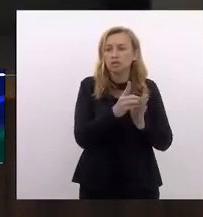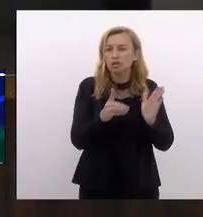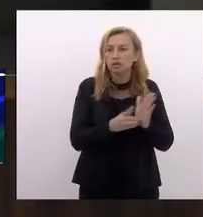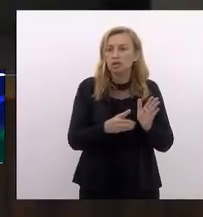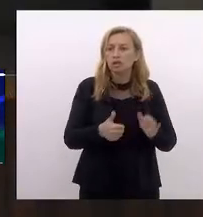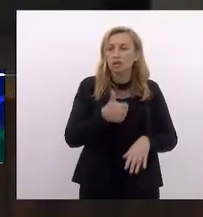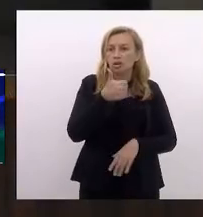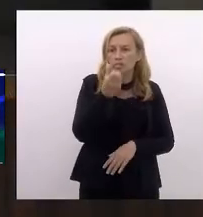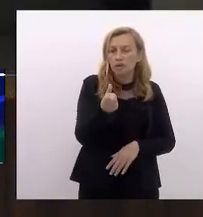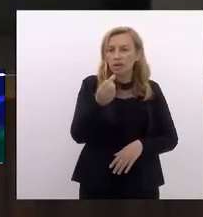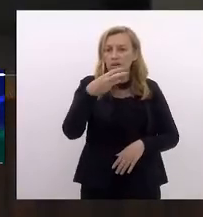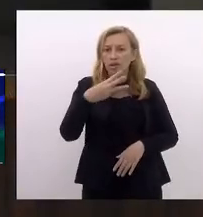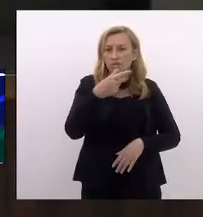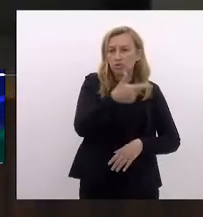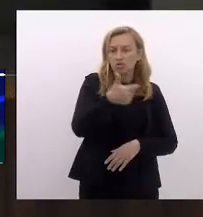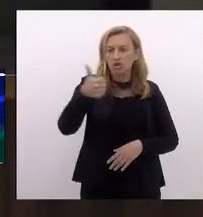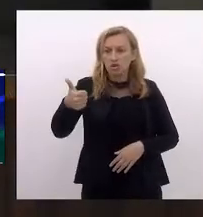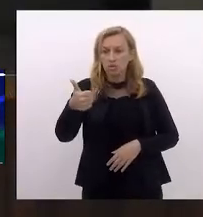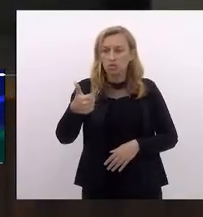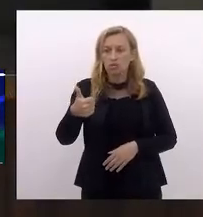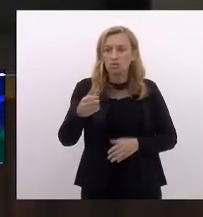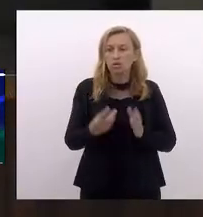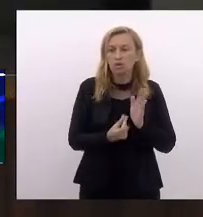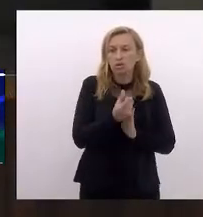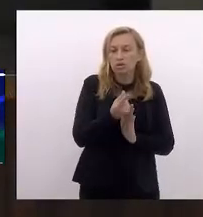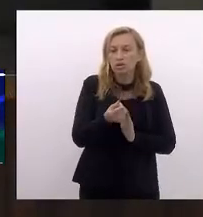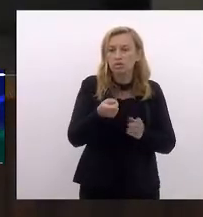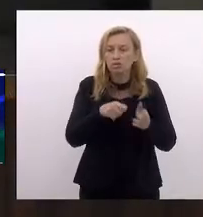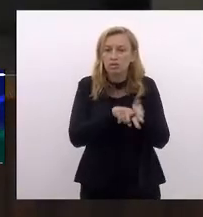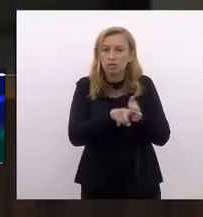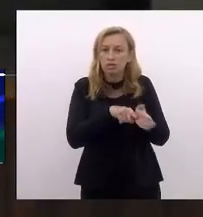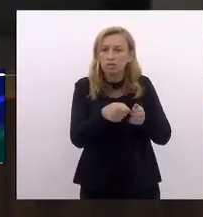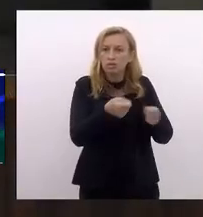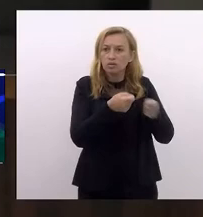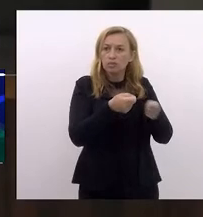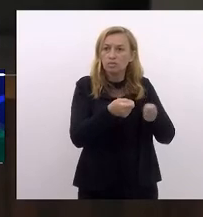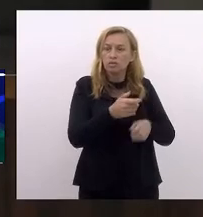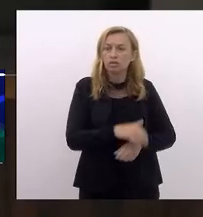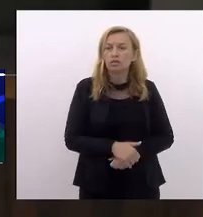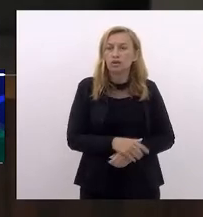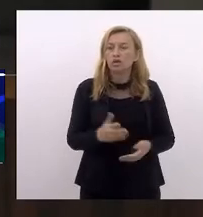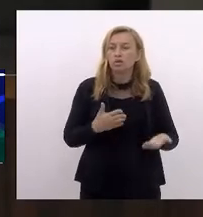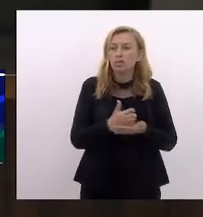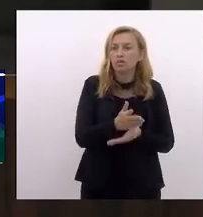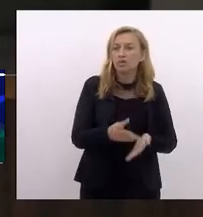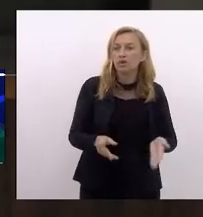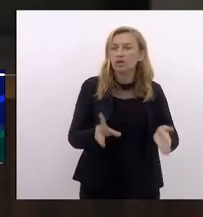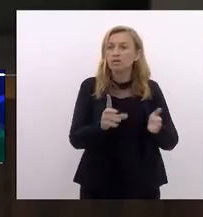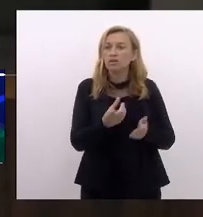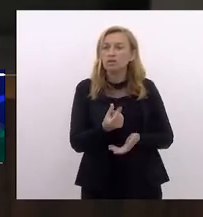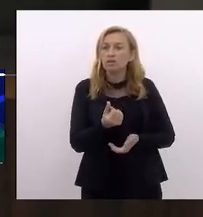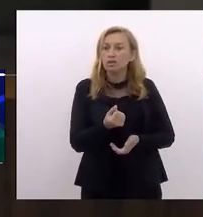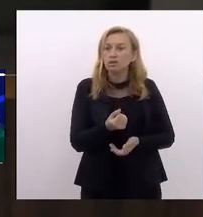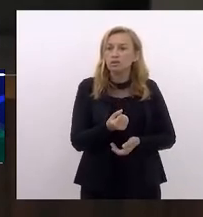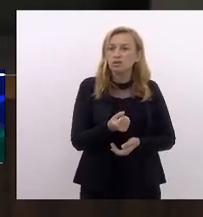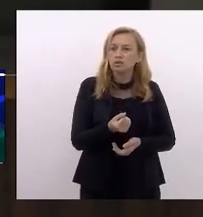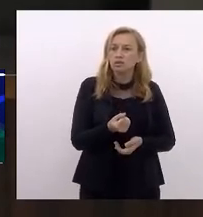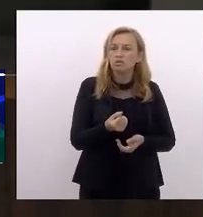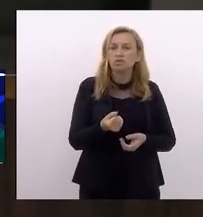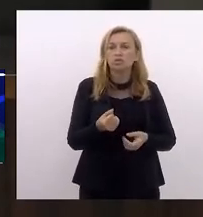62 2021 de autoria da comissão de orçamento Finanças fiscalização financeira e controle que ficam aprovadas as contas de gestão